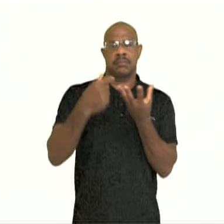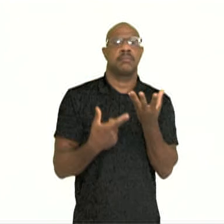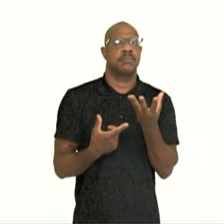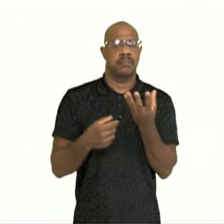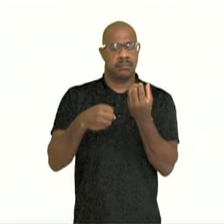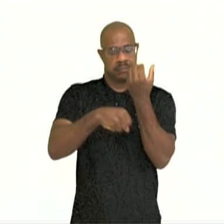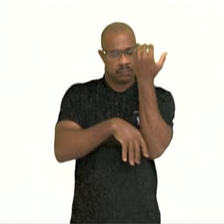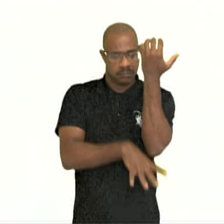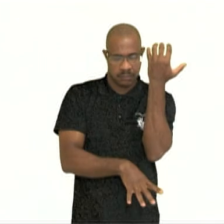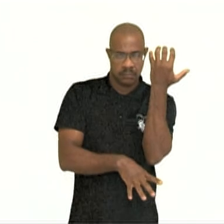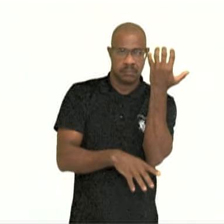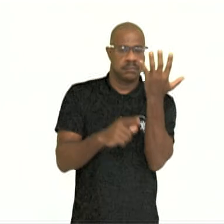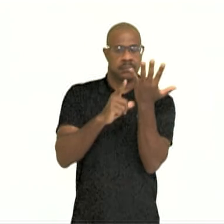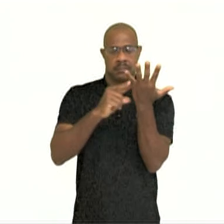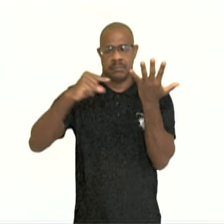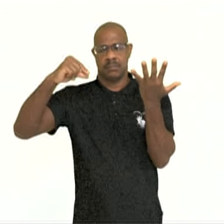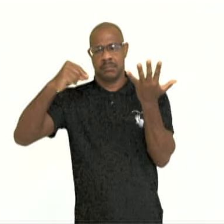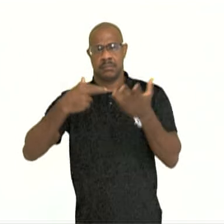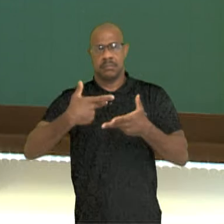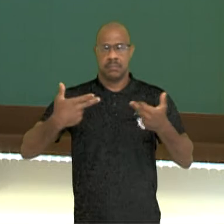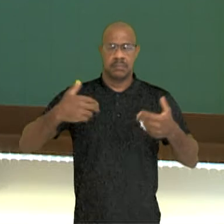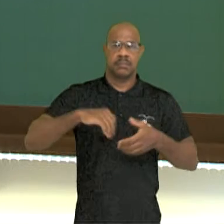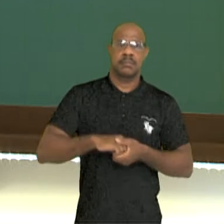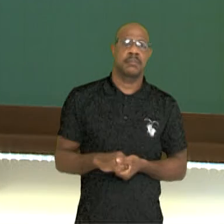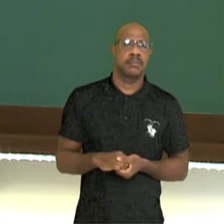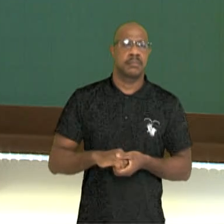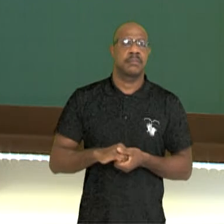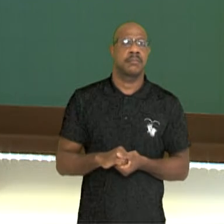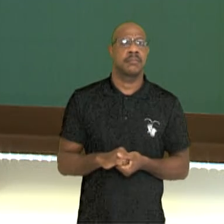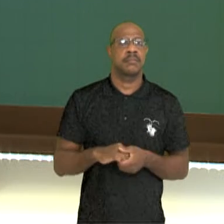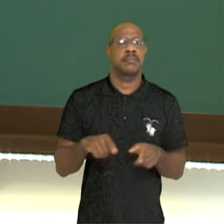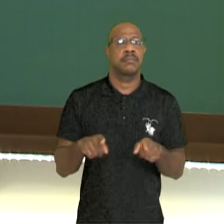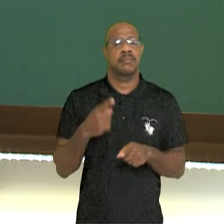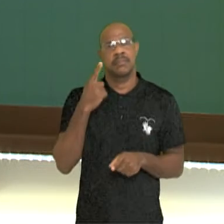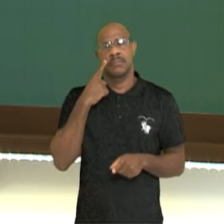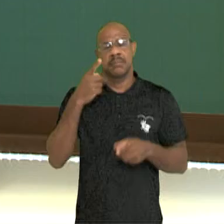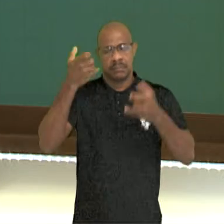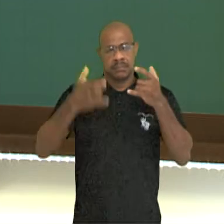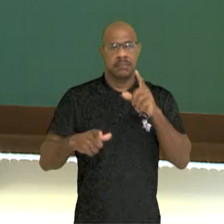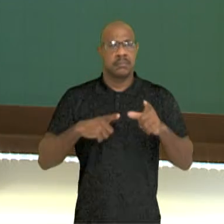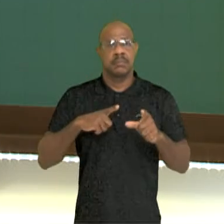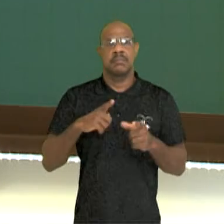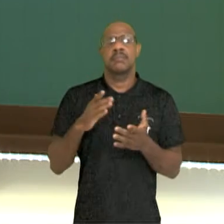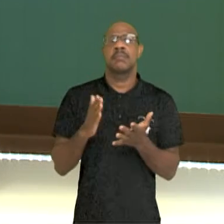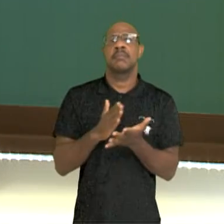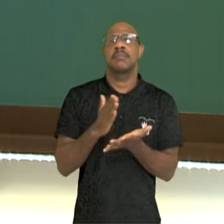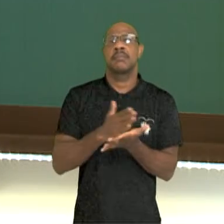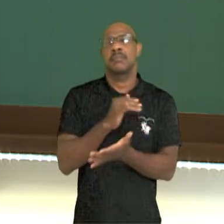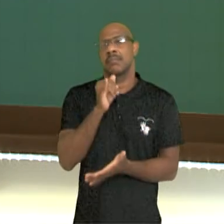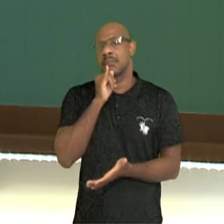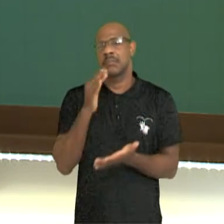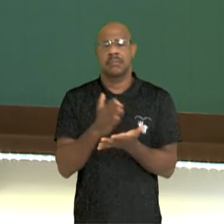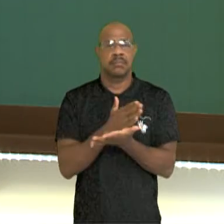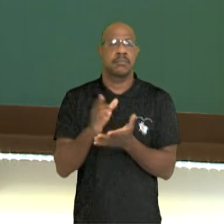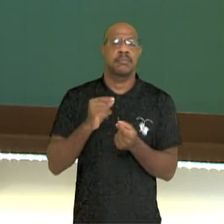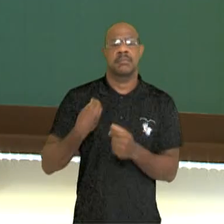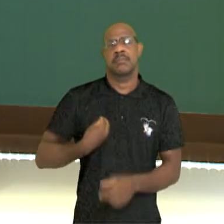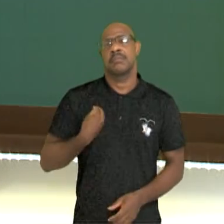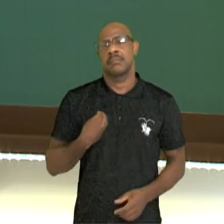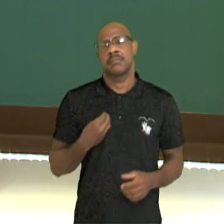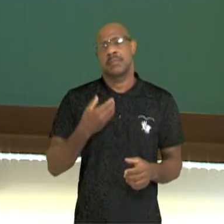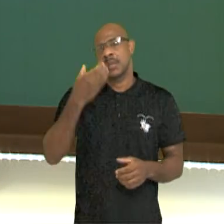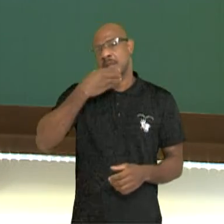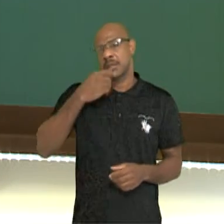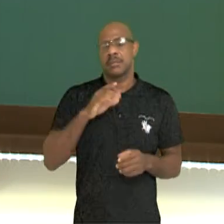raiz, às folhas, as nervuras das folhas. E vimos também alguns exemplares, né? A presença dos frutos